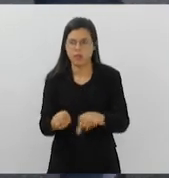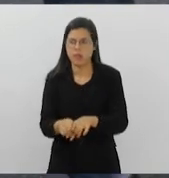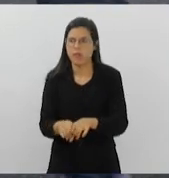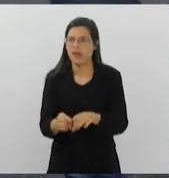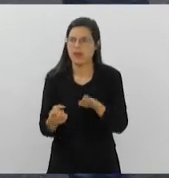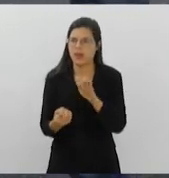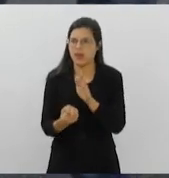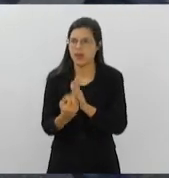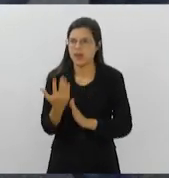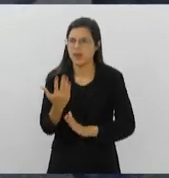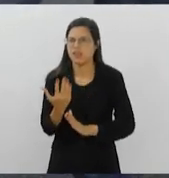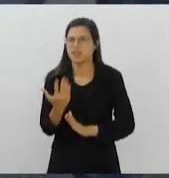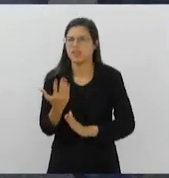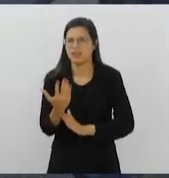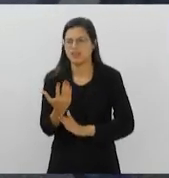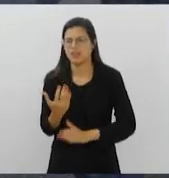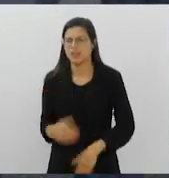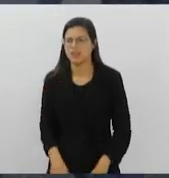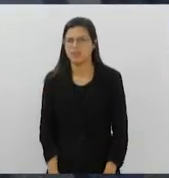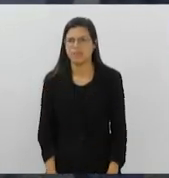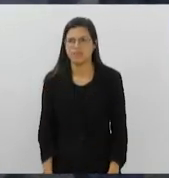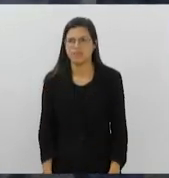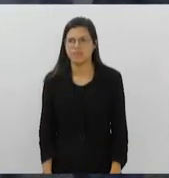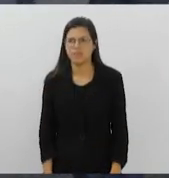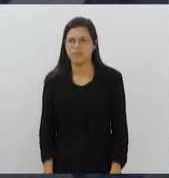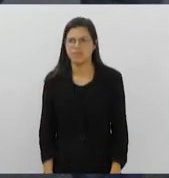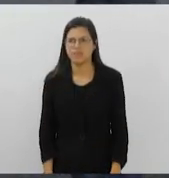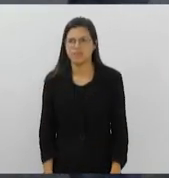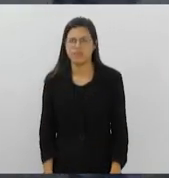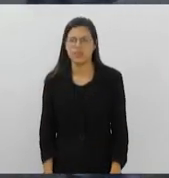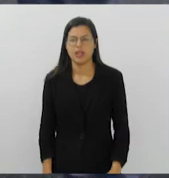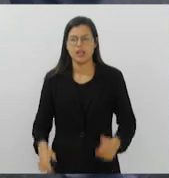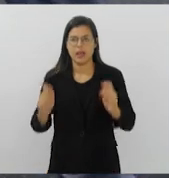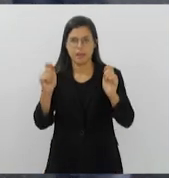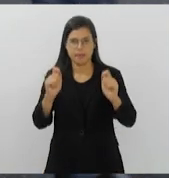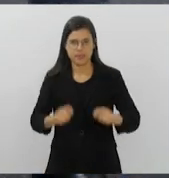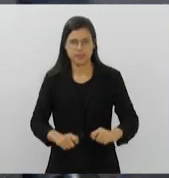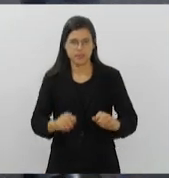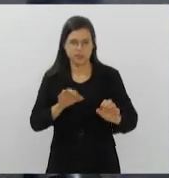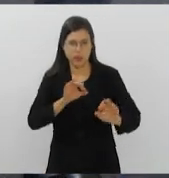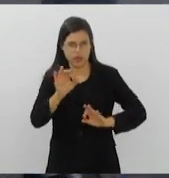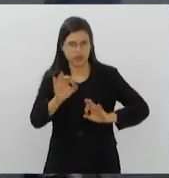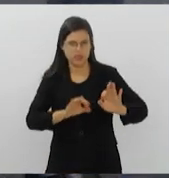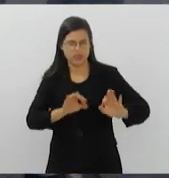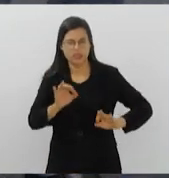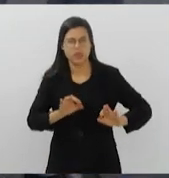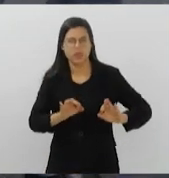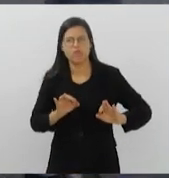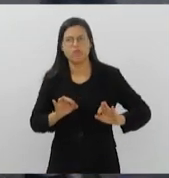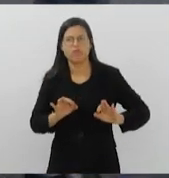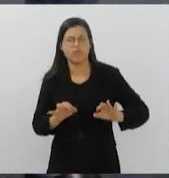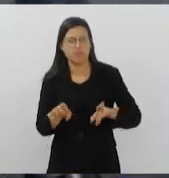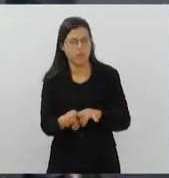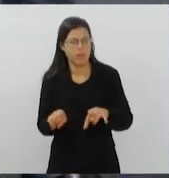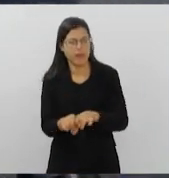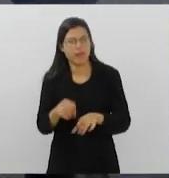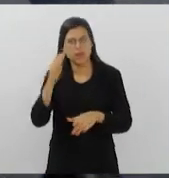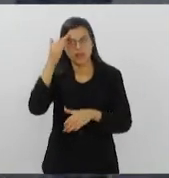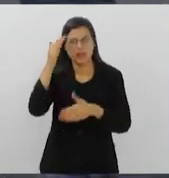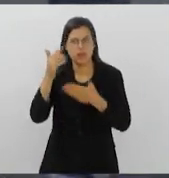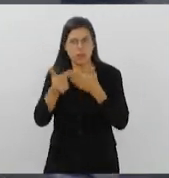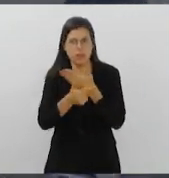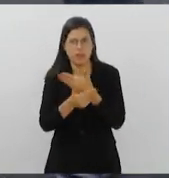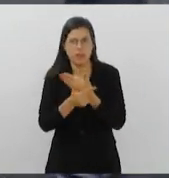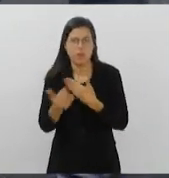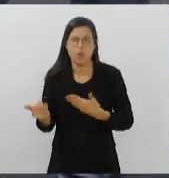fazendo importante. Renan também está aqui colocado. Pela capacidade de formulação e de entender um papel desta